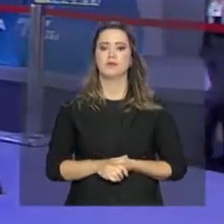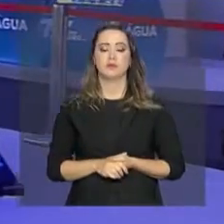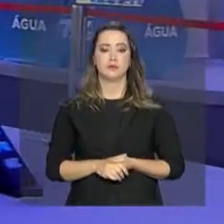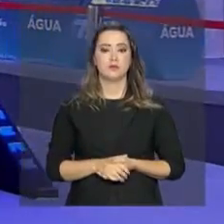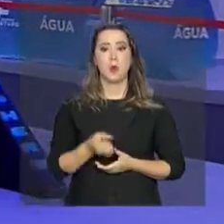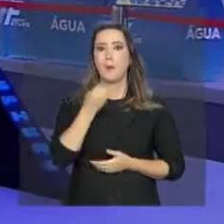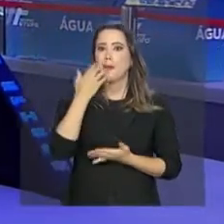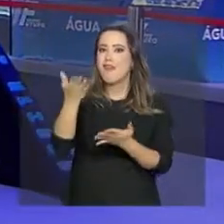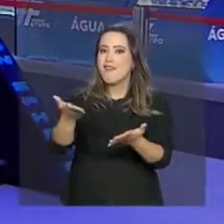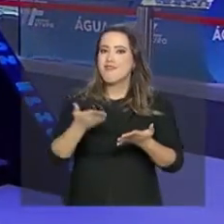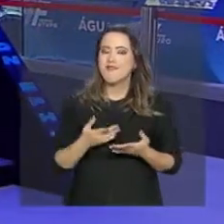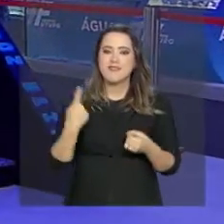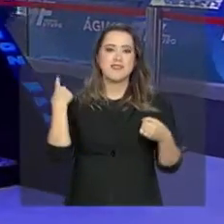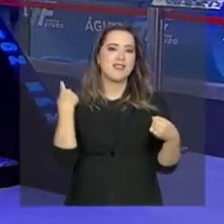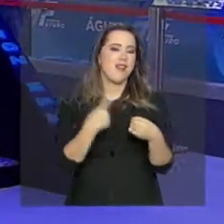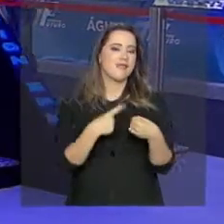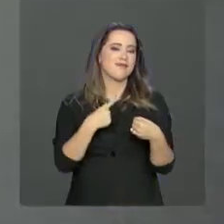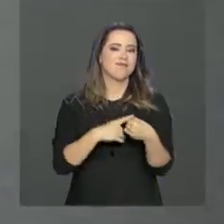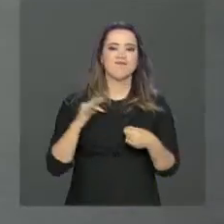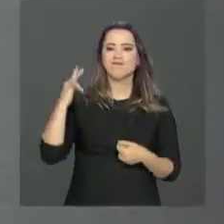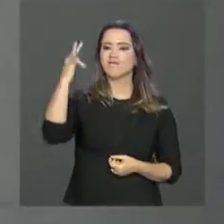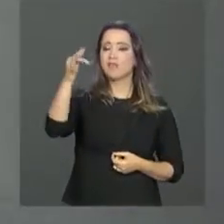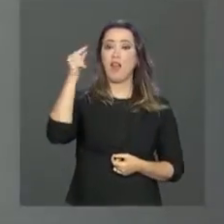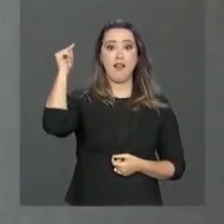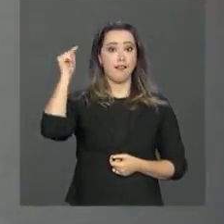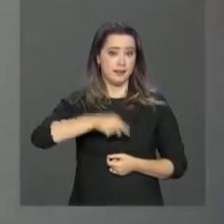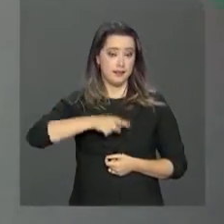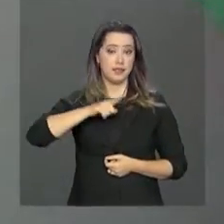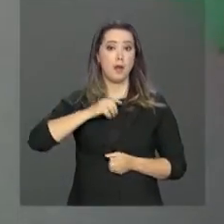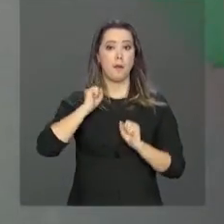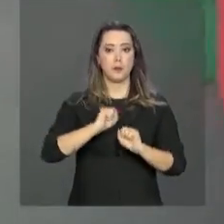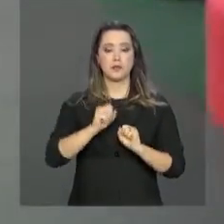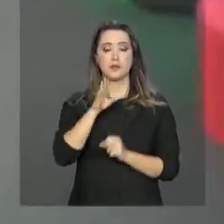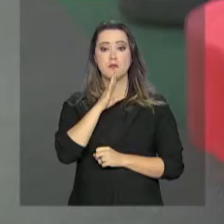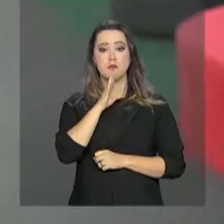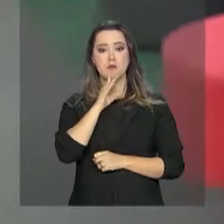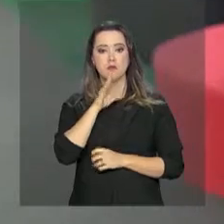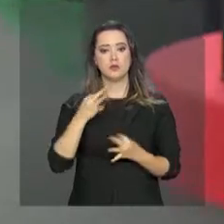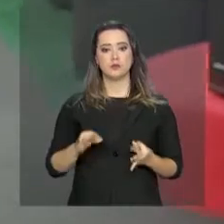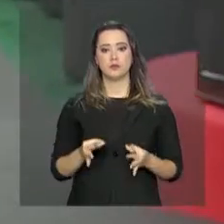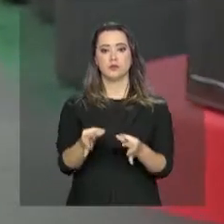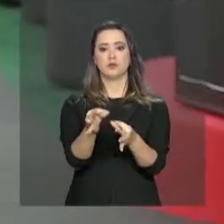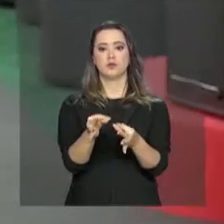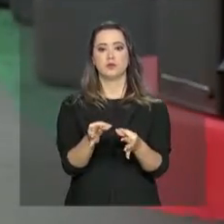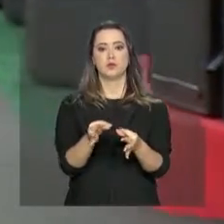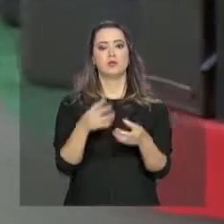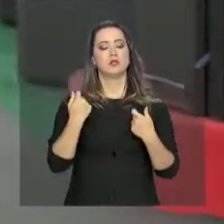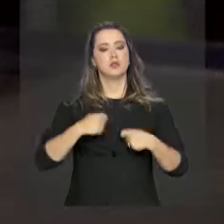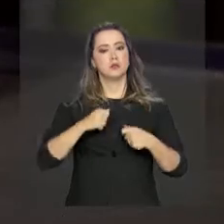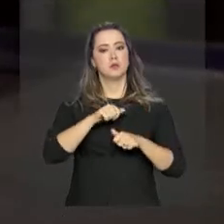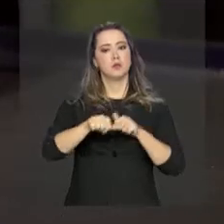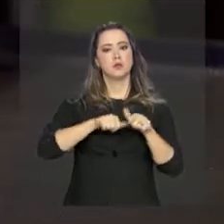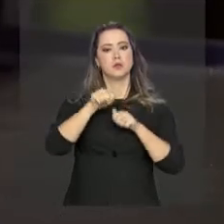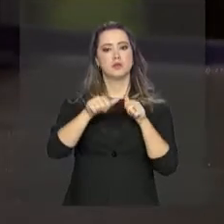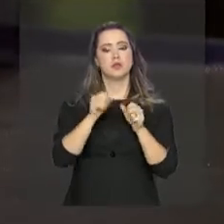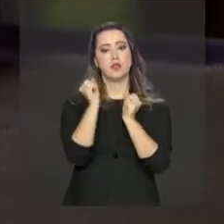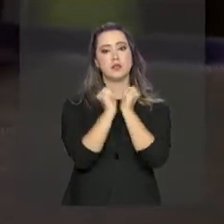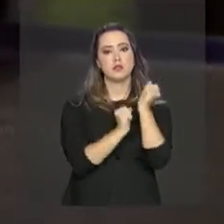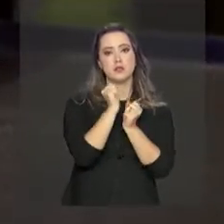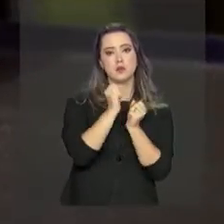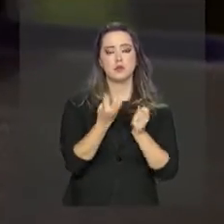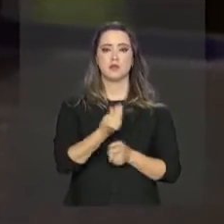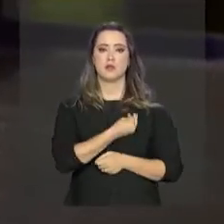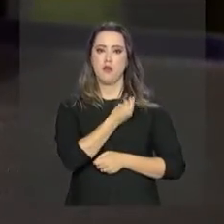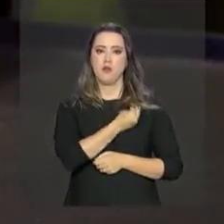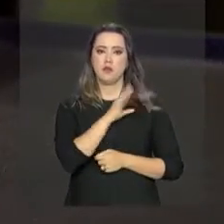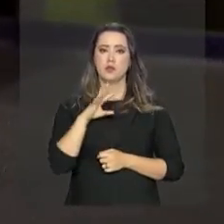Seja bem-vindo à Cidade do Futuro. Aqui é possível conhecer as tecnologias que devem mudar as indústrias e a vida